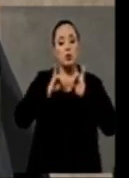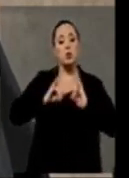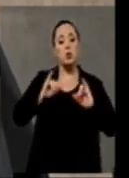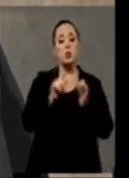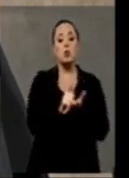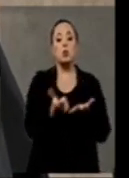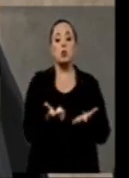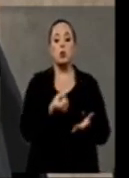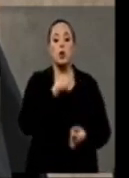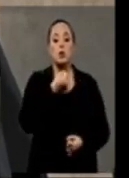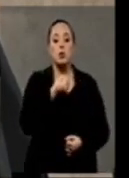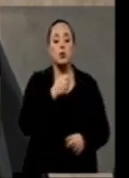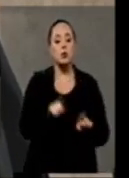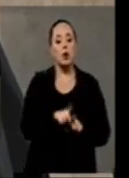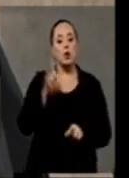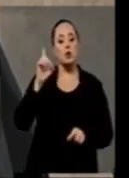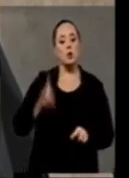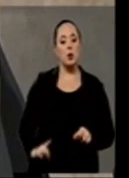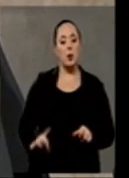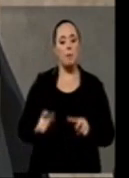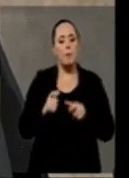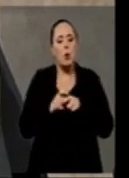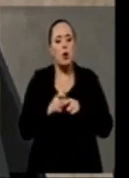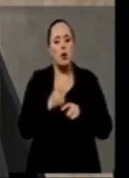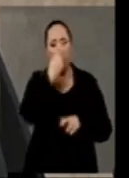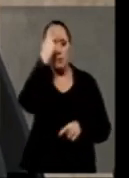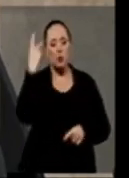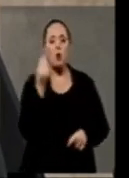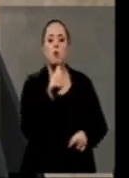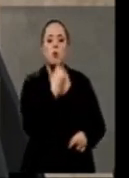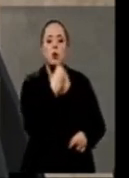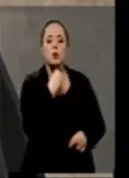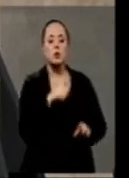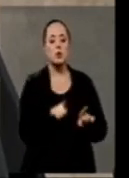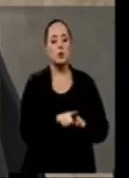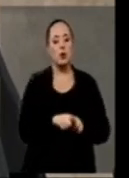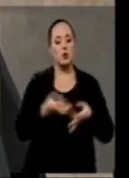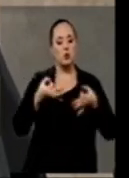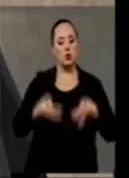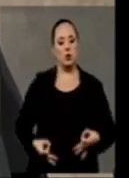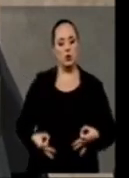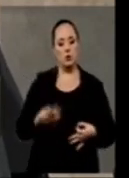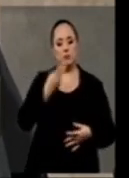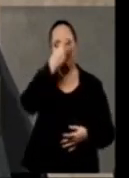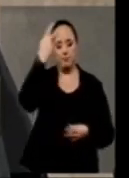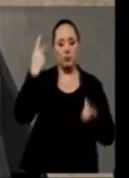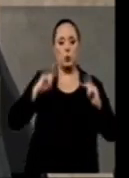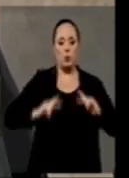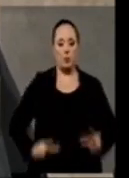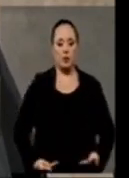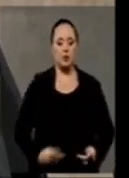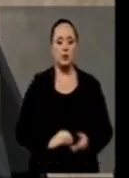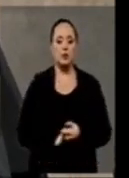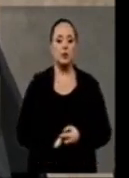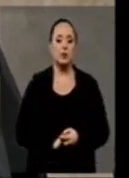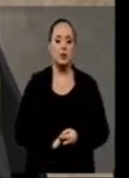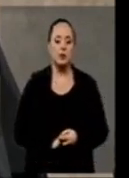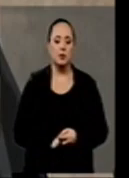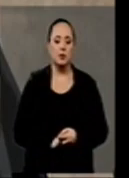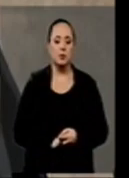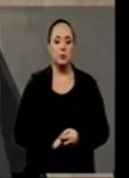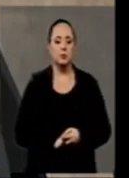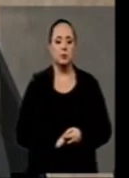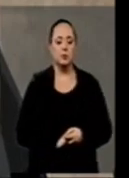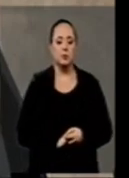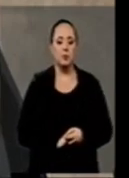dos direitos das minorias e dos vulneráveis da dignidade da pessoa humana é